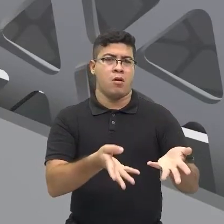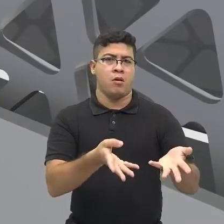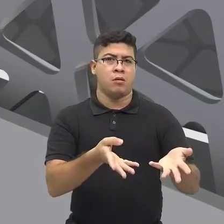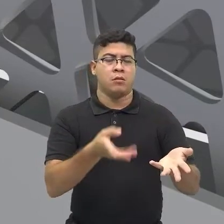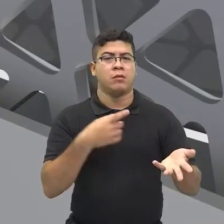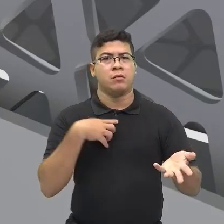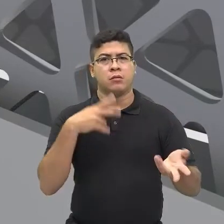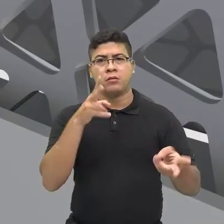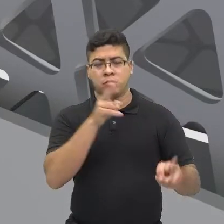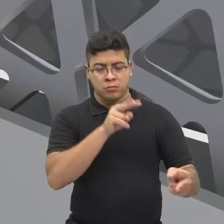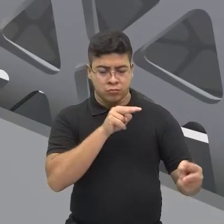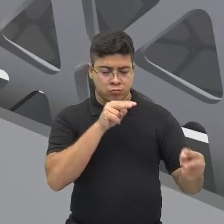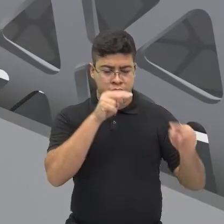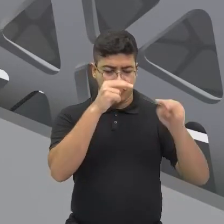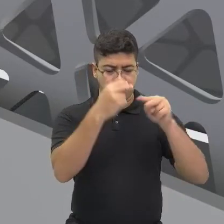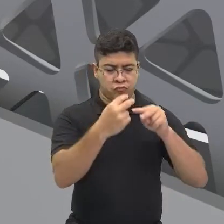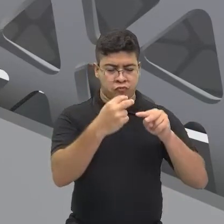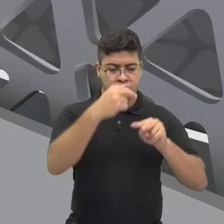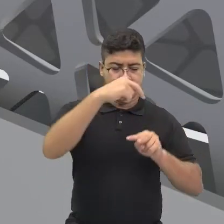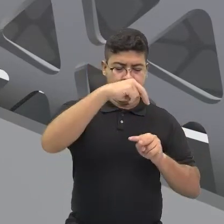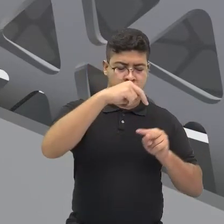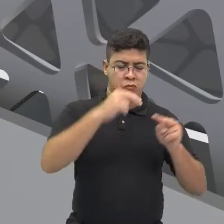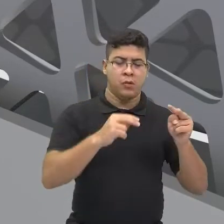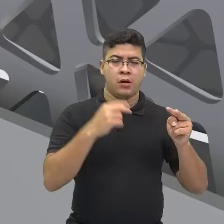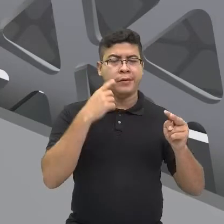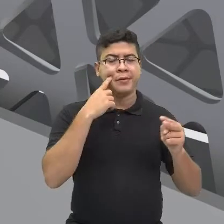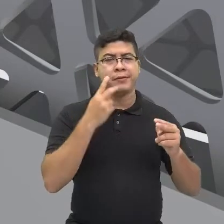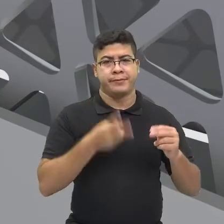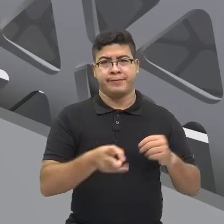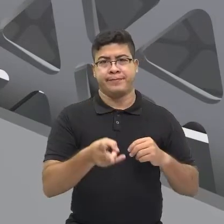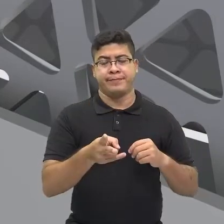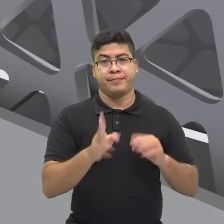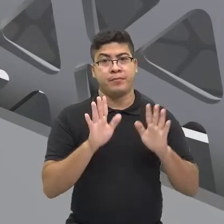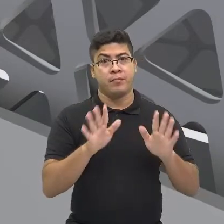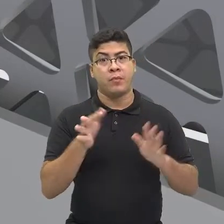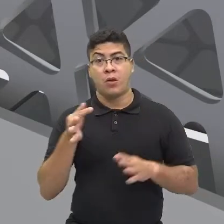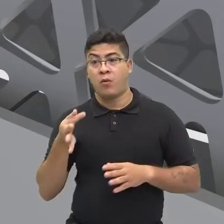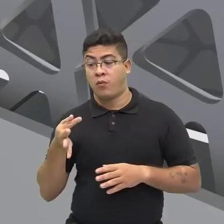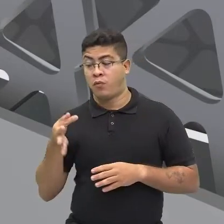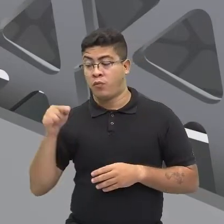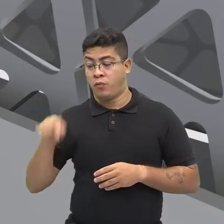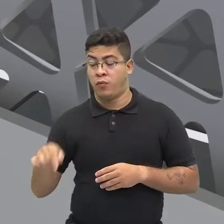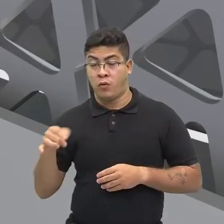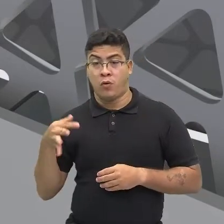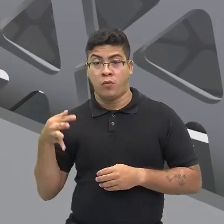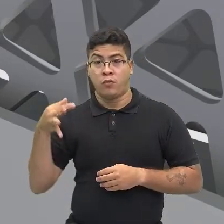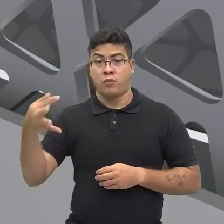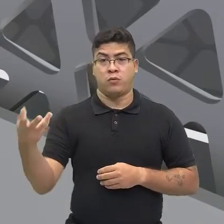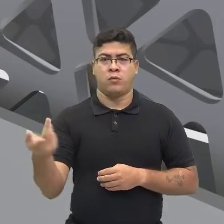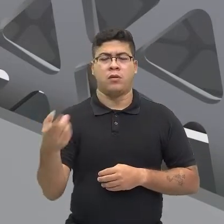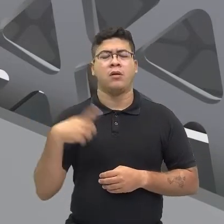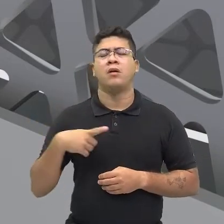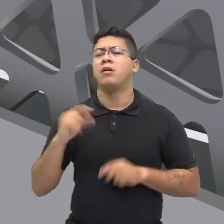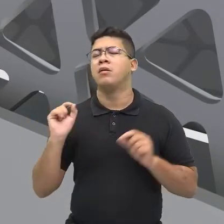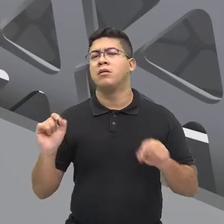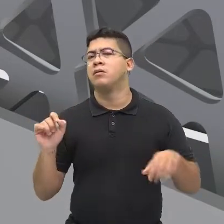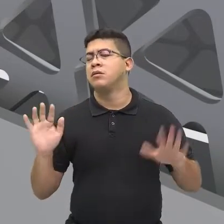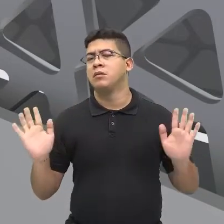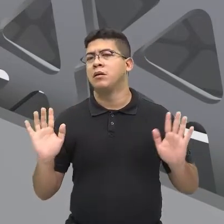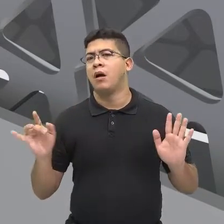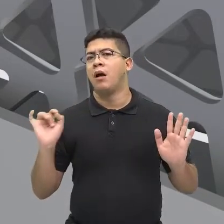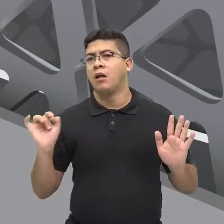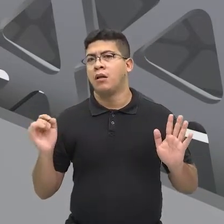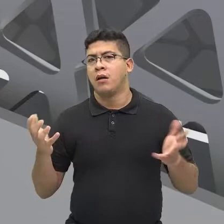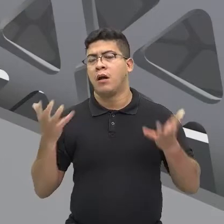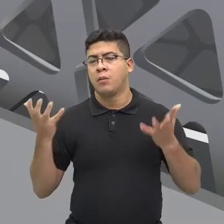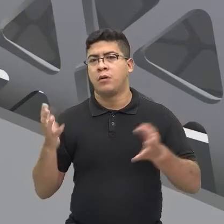vai ver essa imagem de várias perspectivas. E o futurismo não. O futurismo ele queria mostrar a